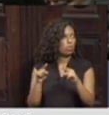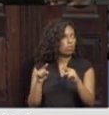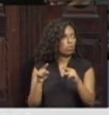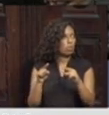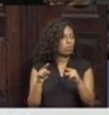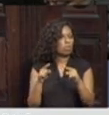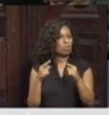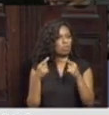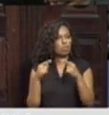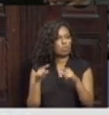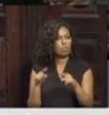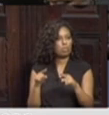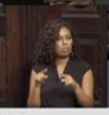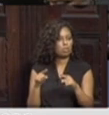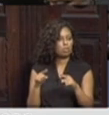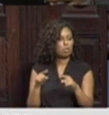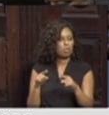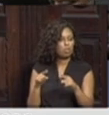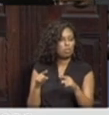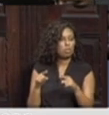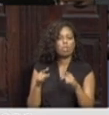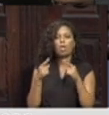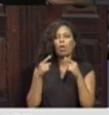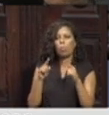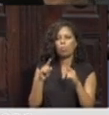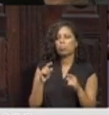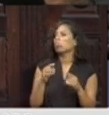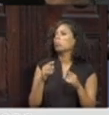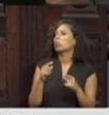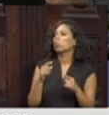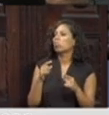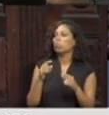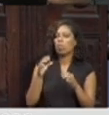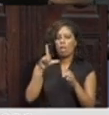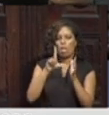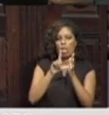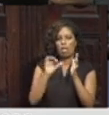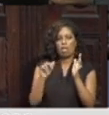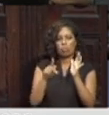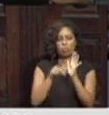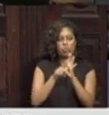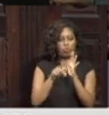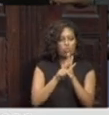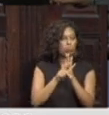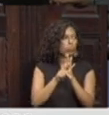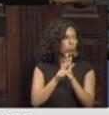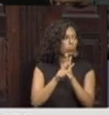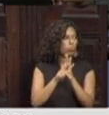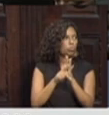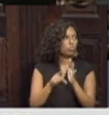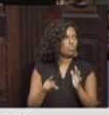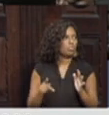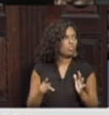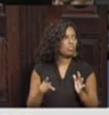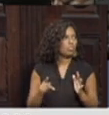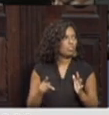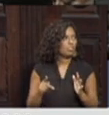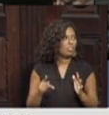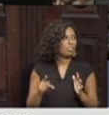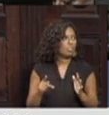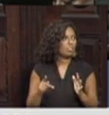votação, projeto original. Senhores que aprovam, permaneçam como estão, aprovado em primeira, retorna em segunda. Vossa Excelência é professor aqui e tem